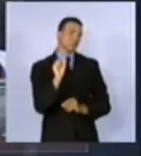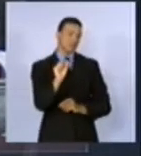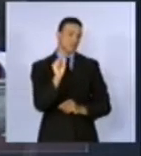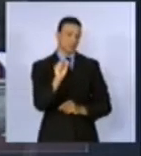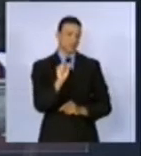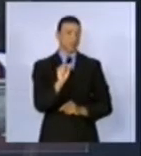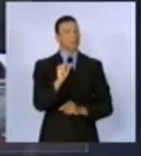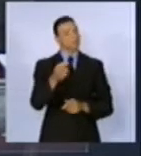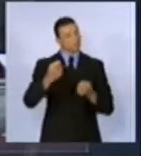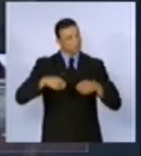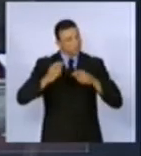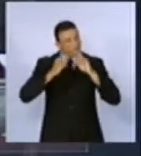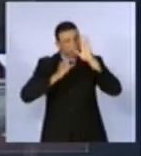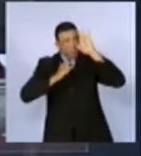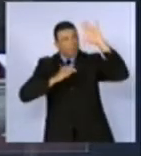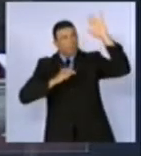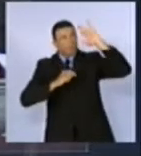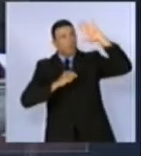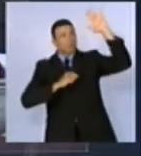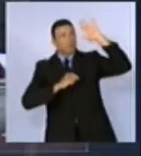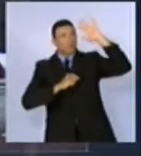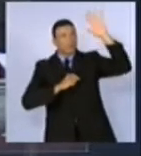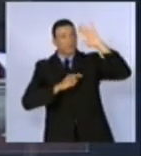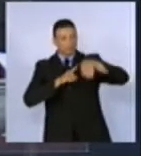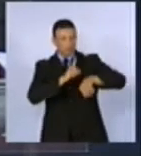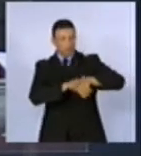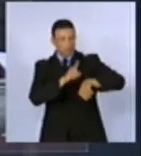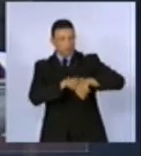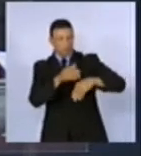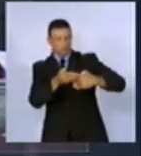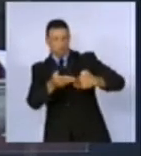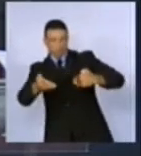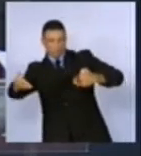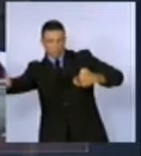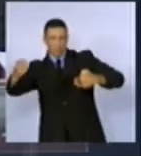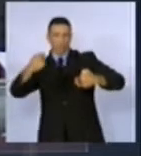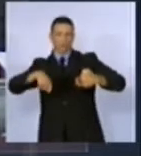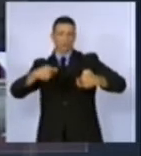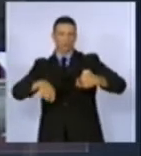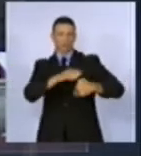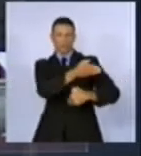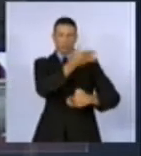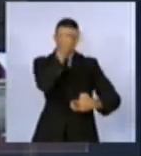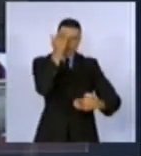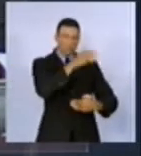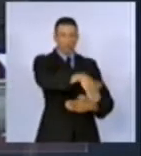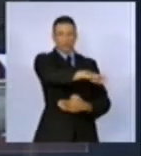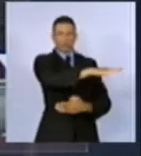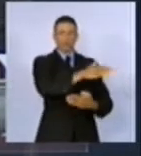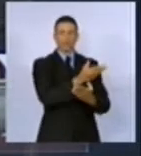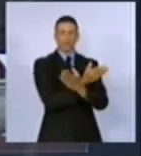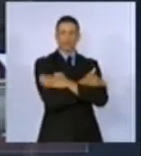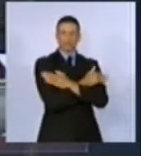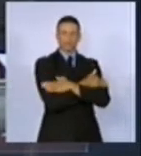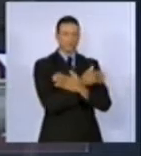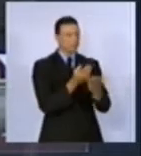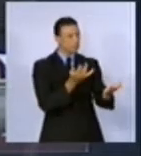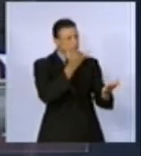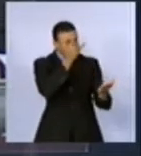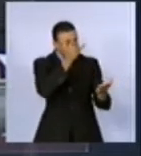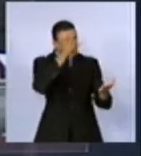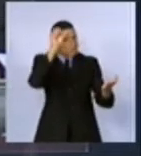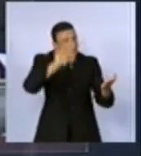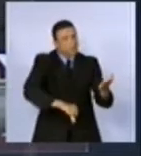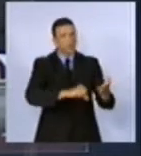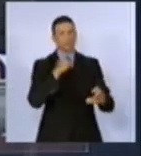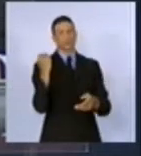eu preciso repensar no processo na dilação a desse prazo os impactos para os trabalhadores são assentos são são muito muito graves o